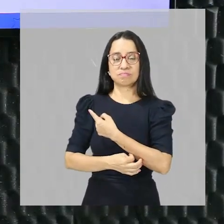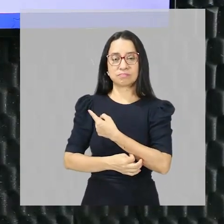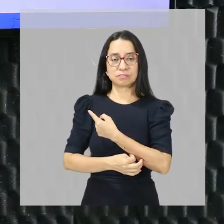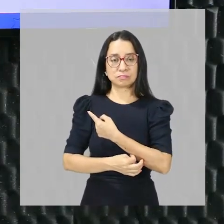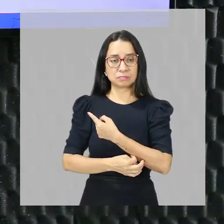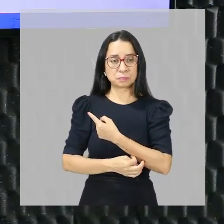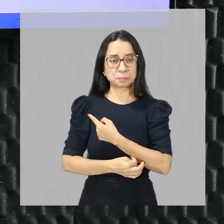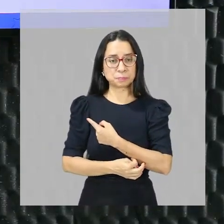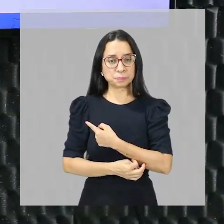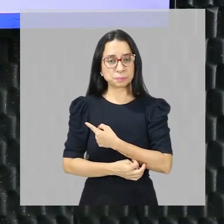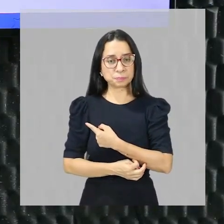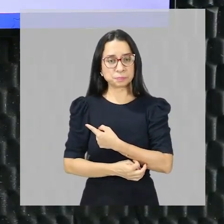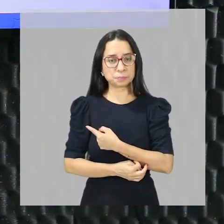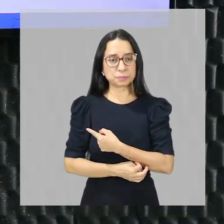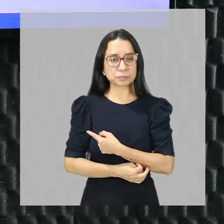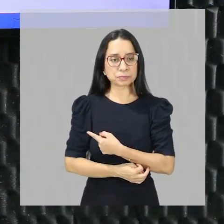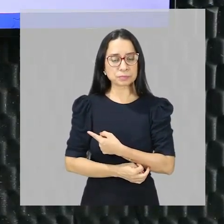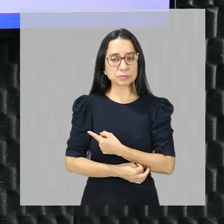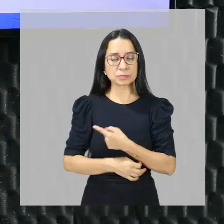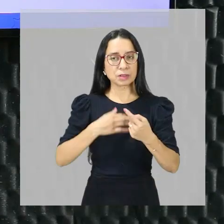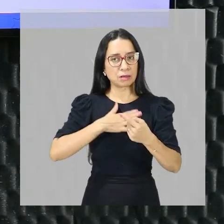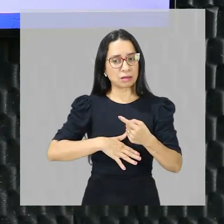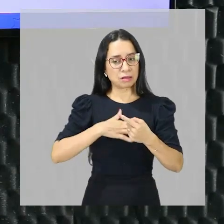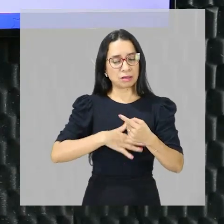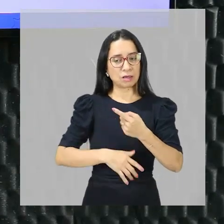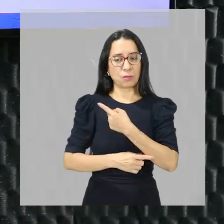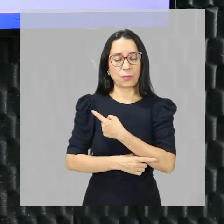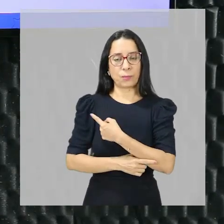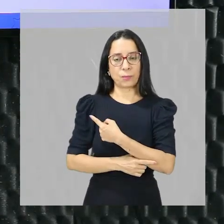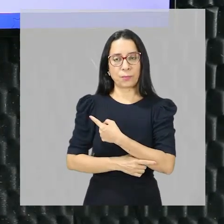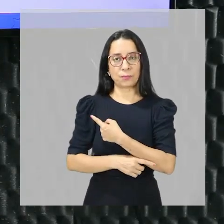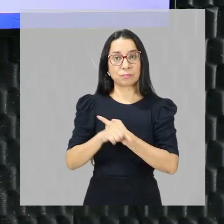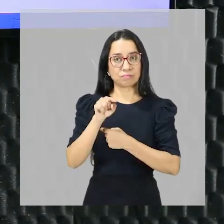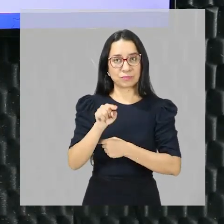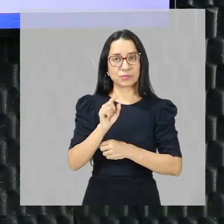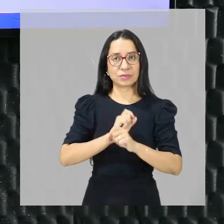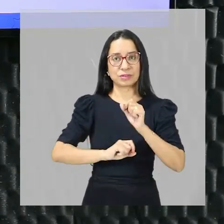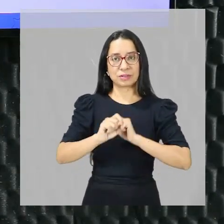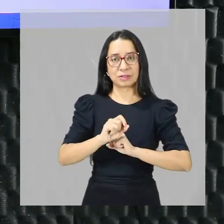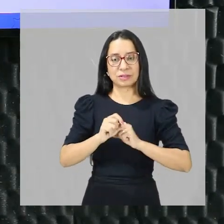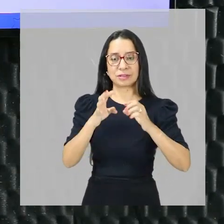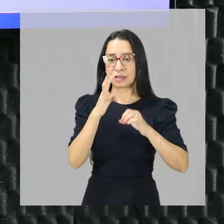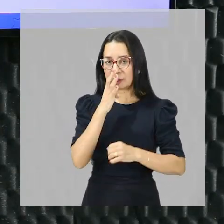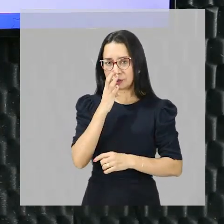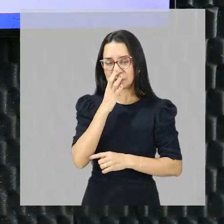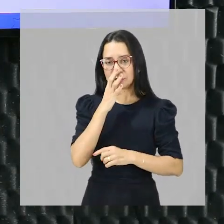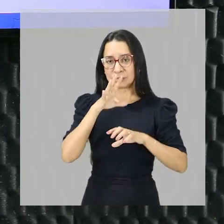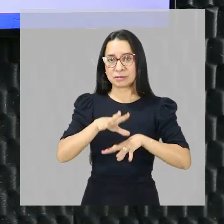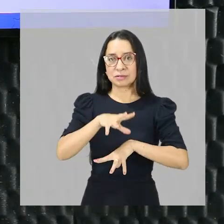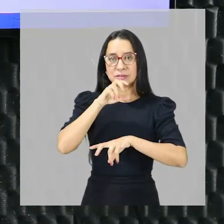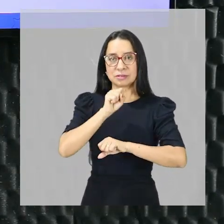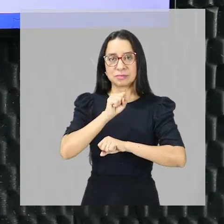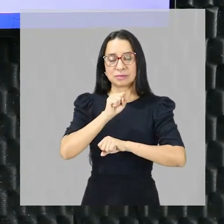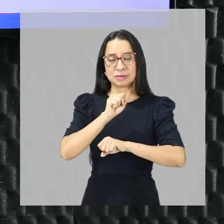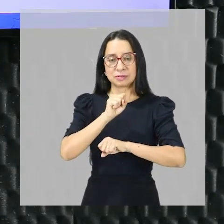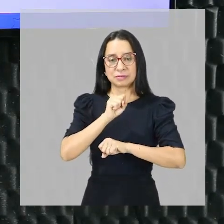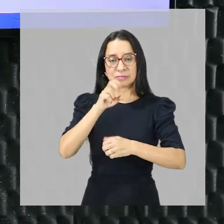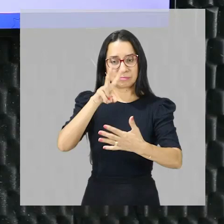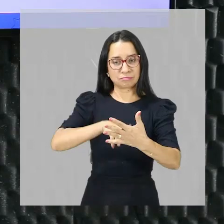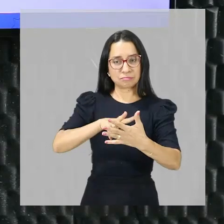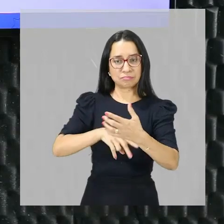lá. Com calma para ti, meu estudante. Tu que está aí me assistindo, respira. Vamos